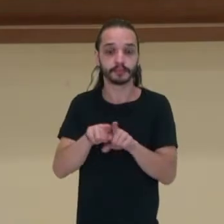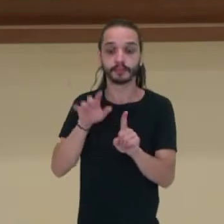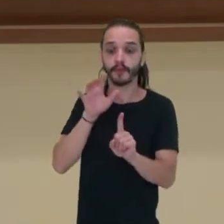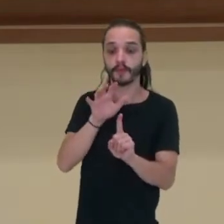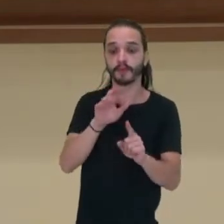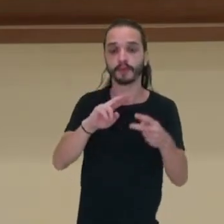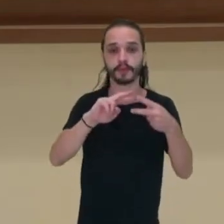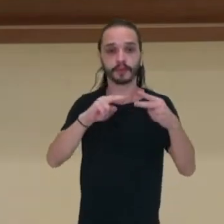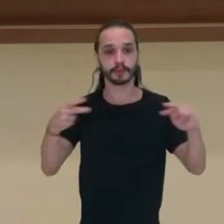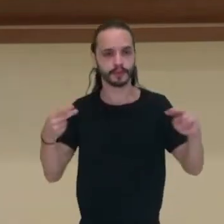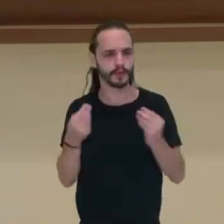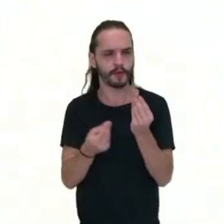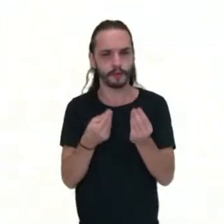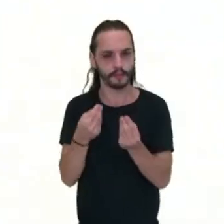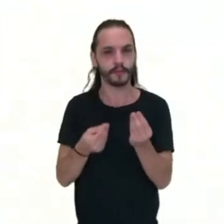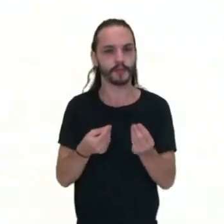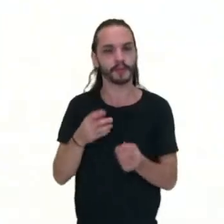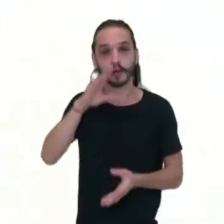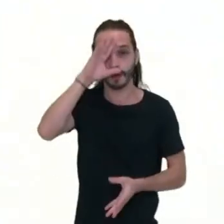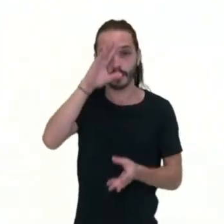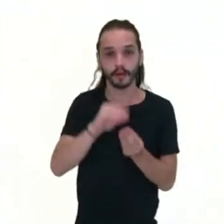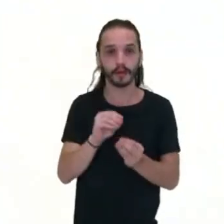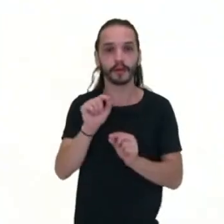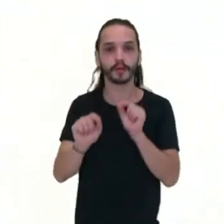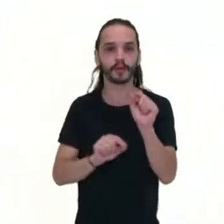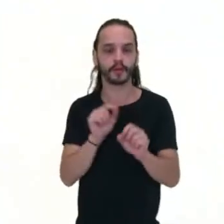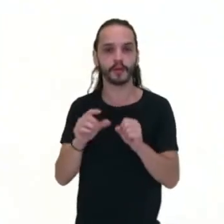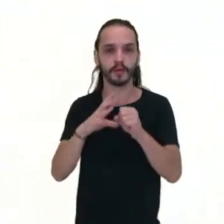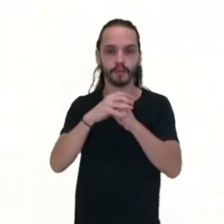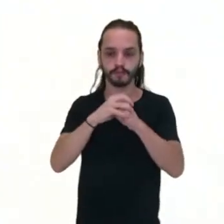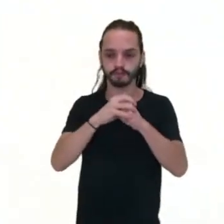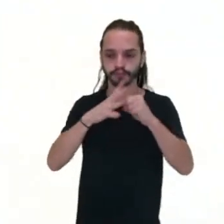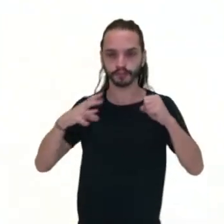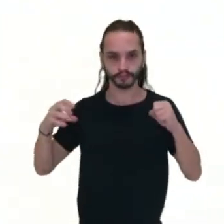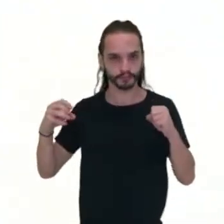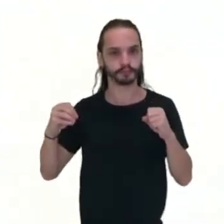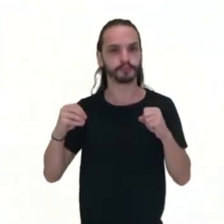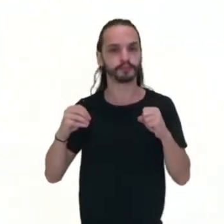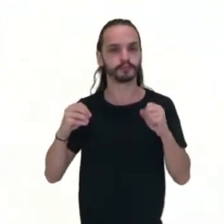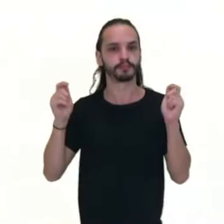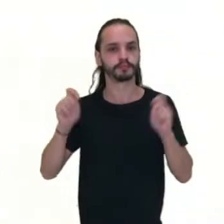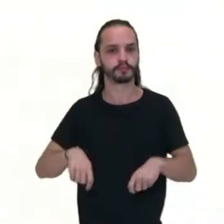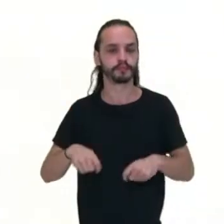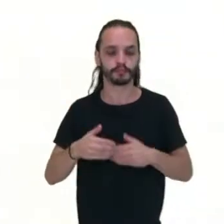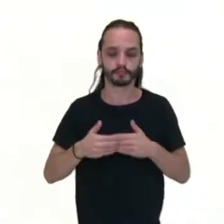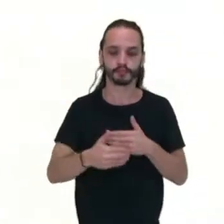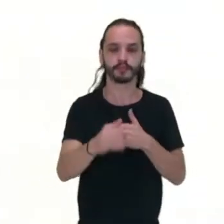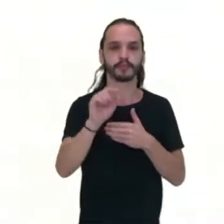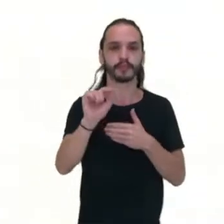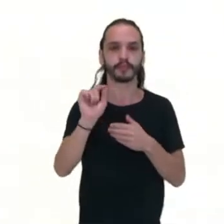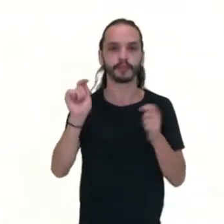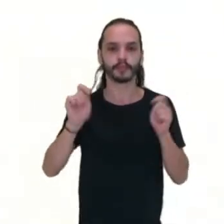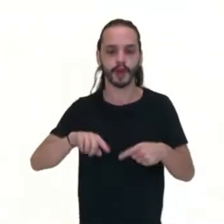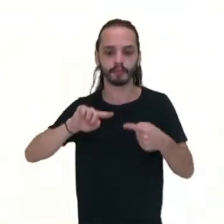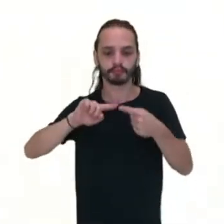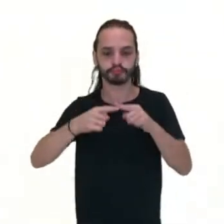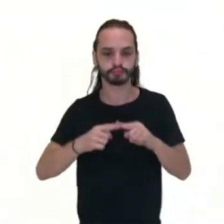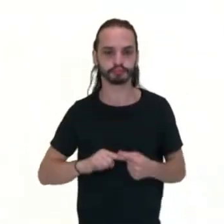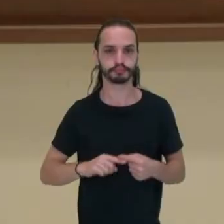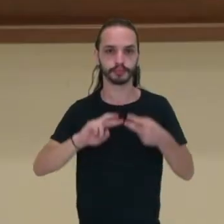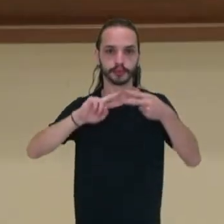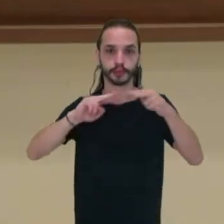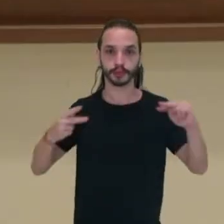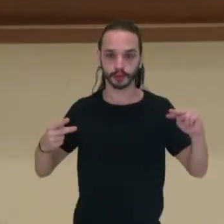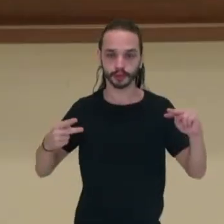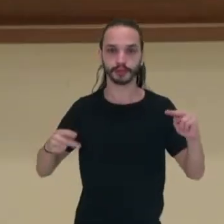genética, né? Então vamos entender o que a meiose possibilita, né, dentre outros fenômenos, a recombinação gênica, ou seja, a